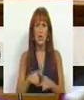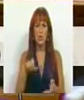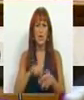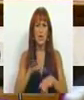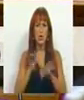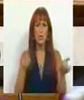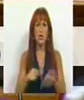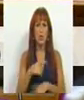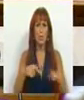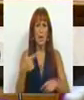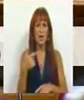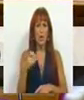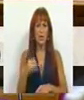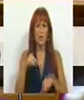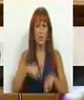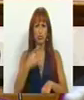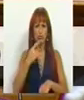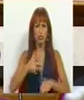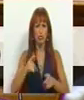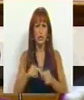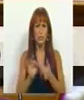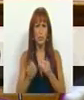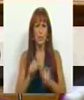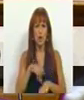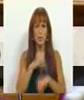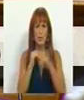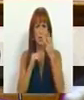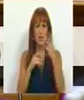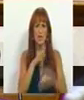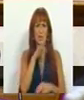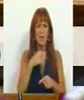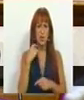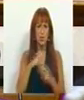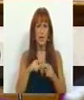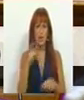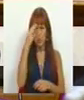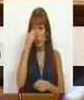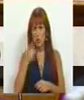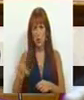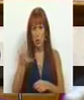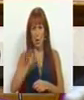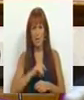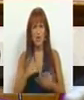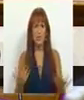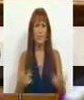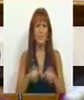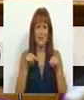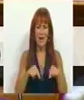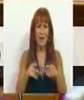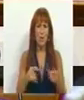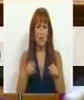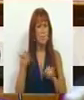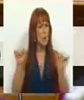Centro Hospitalar do Médio Tejo, como já aqui foi referido, é composto por três hospitais, de Abrantes, Tomar e Torres Novas. É